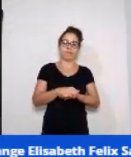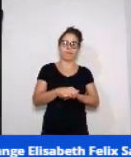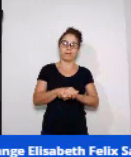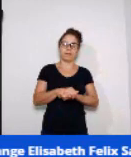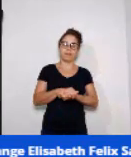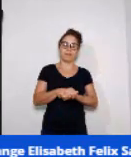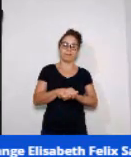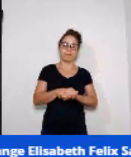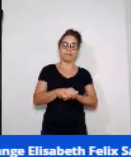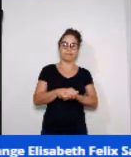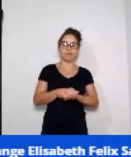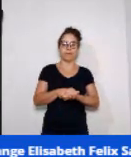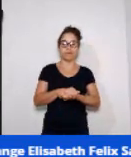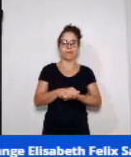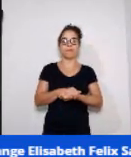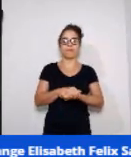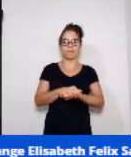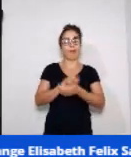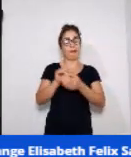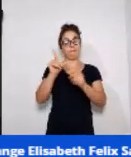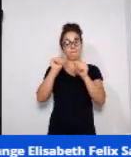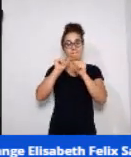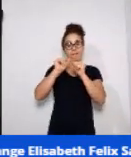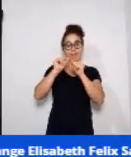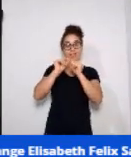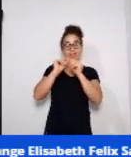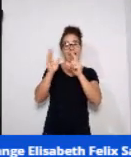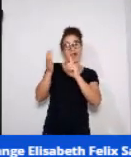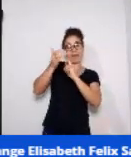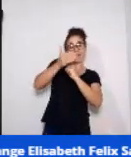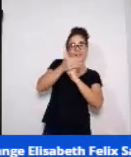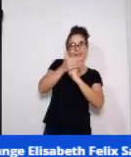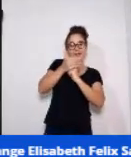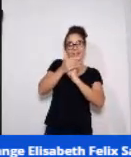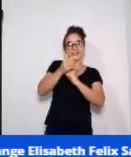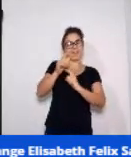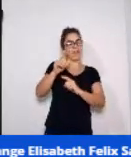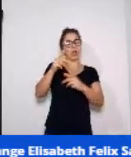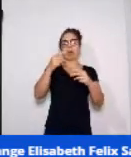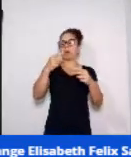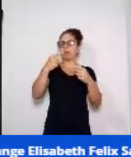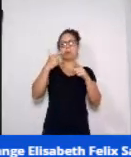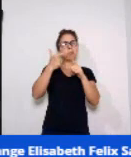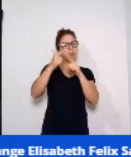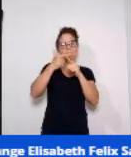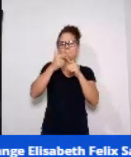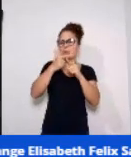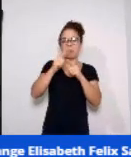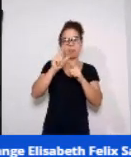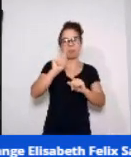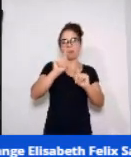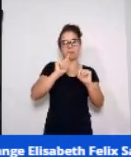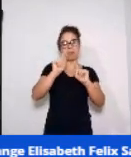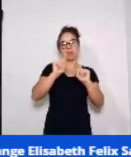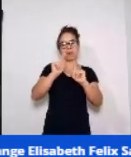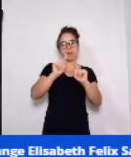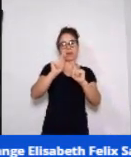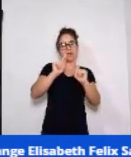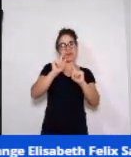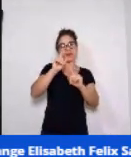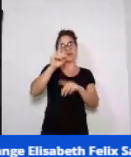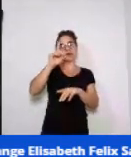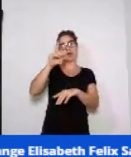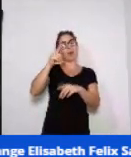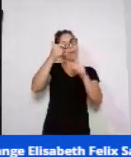Para fazer acolhida. Não importa a cor do céu, quem faz o dia bonito é você.